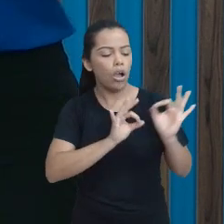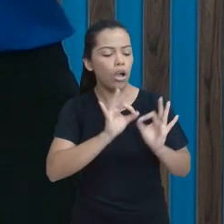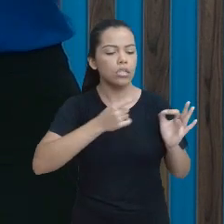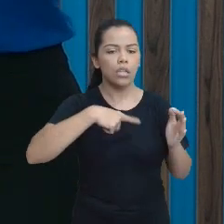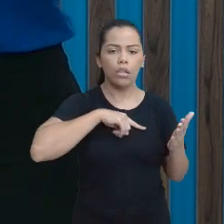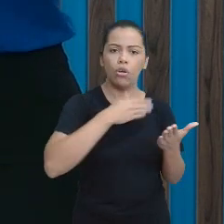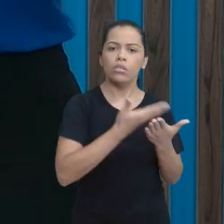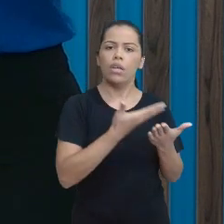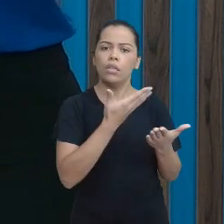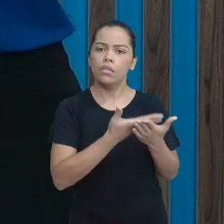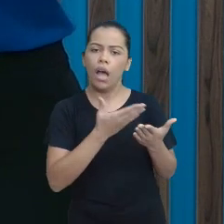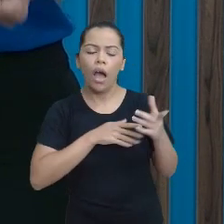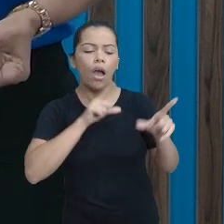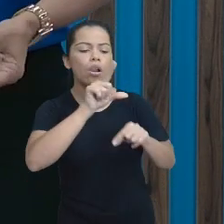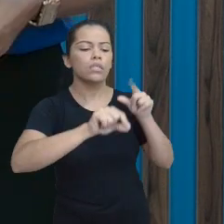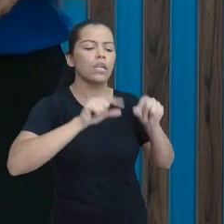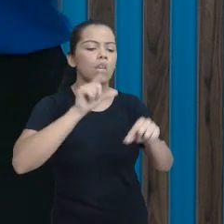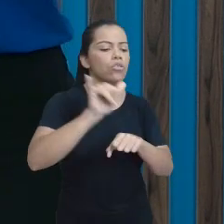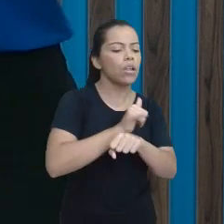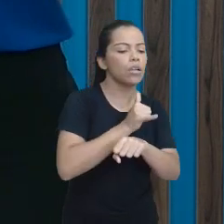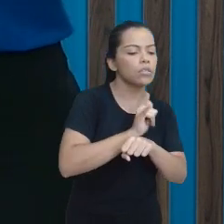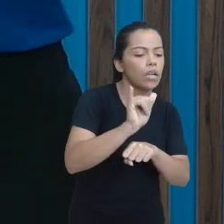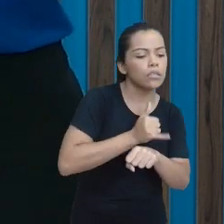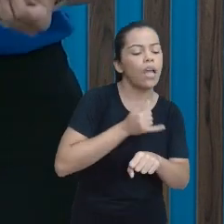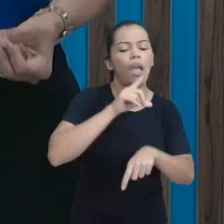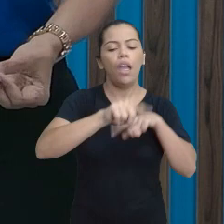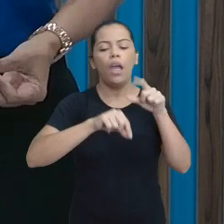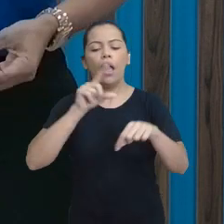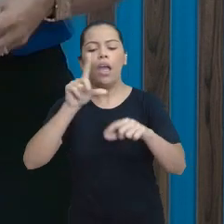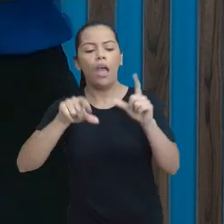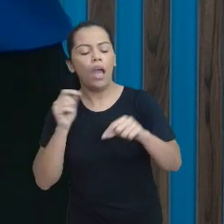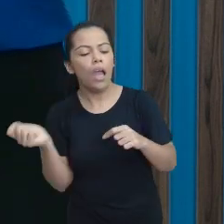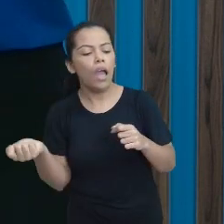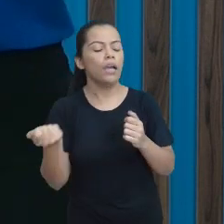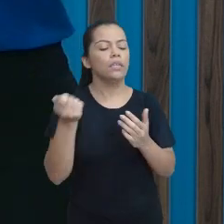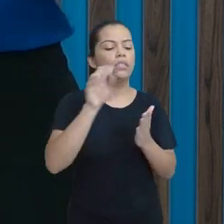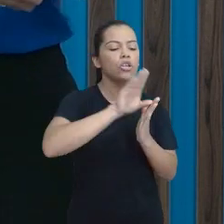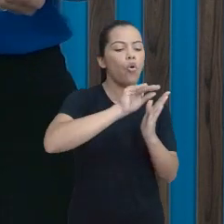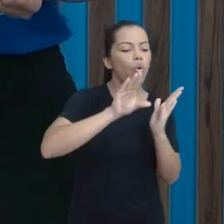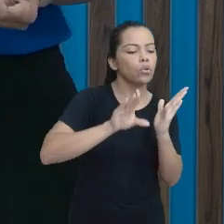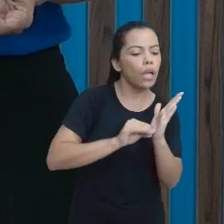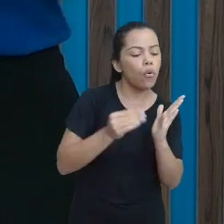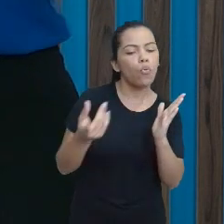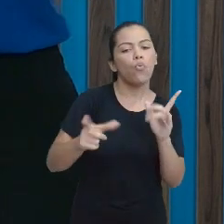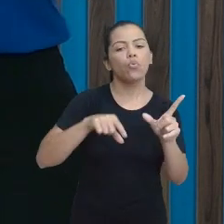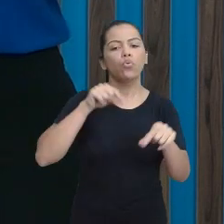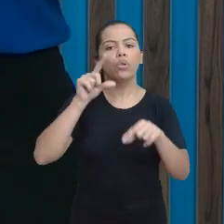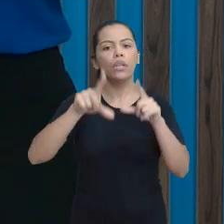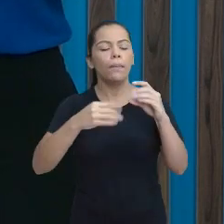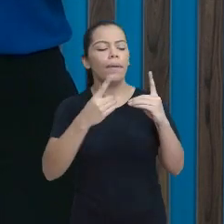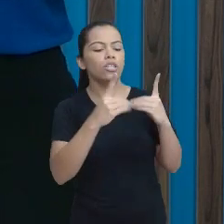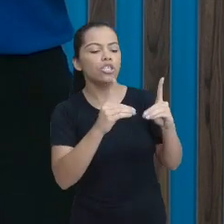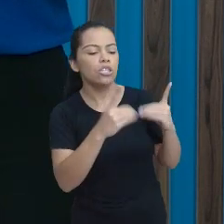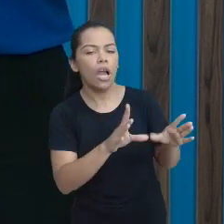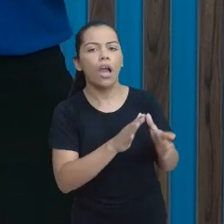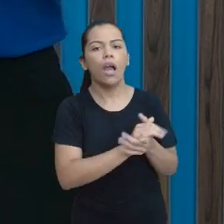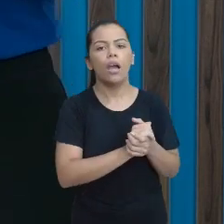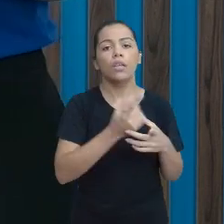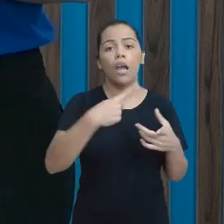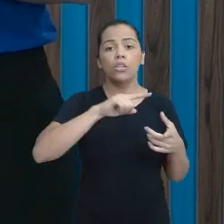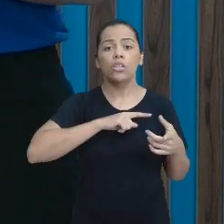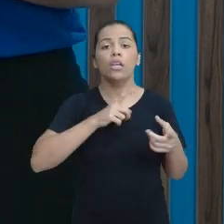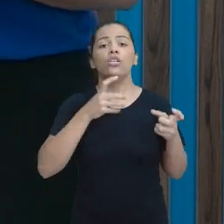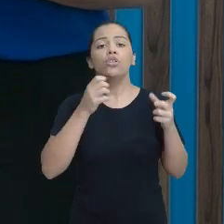quando a gente vai selecionar estratégias, sequências didáticas, selecionar recursos, a gente possa ter esse olhar